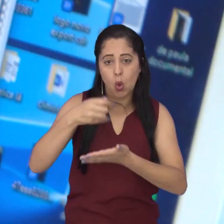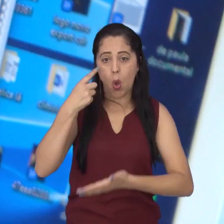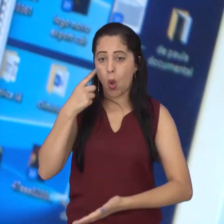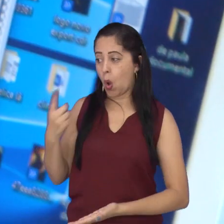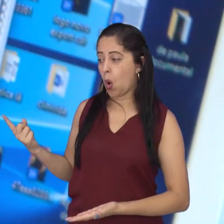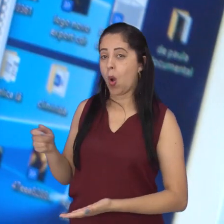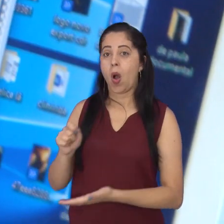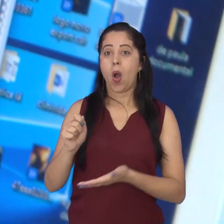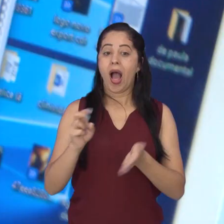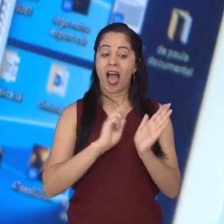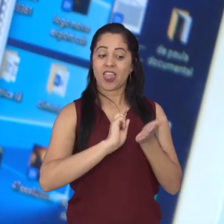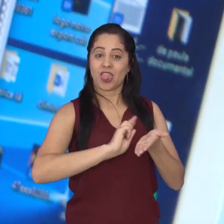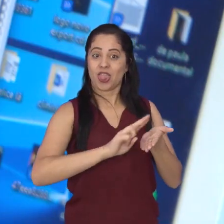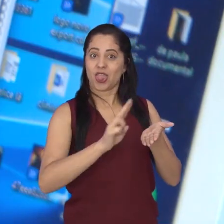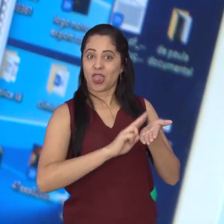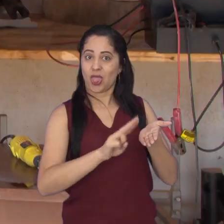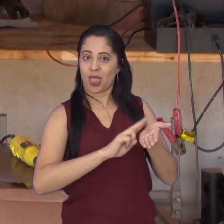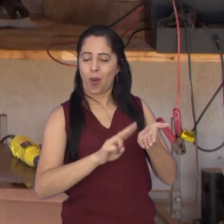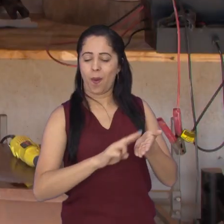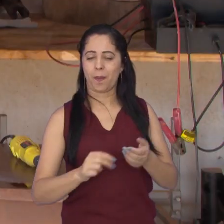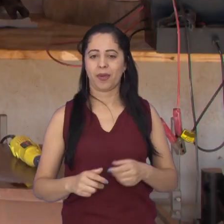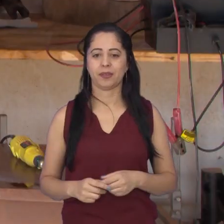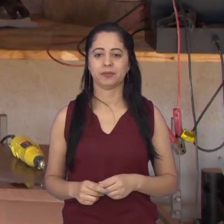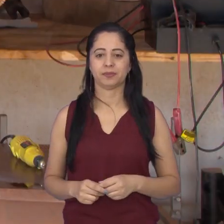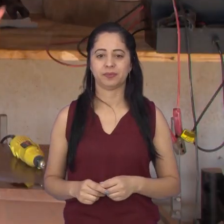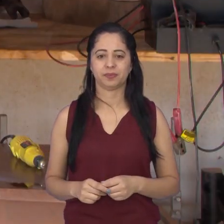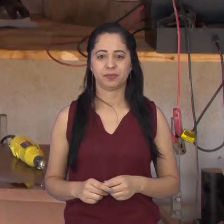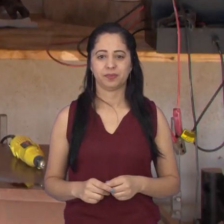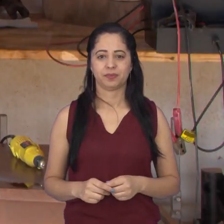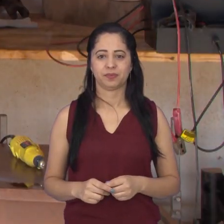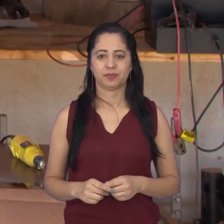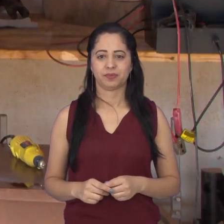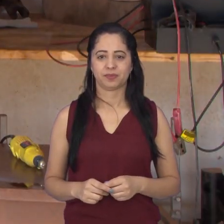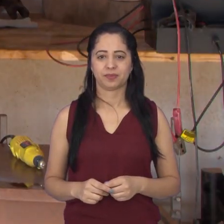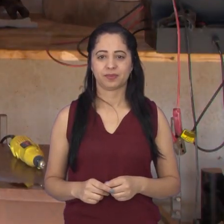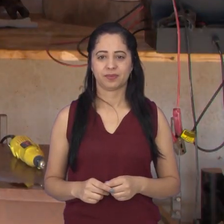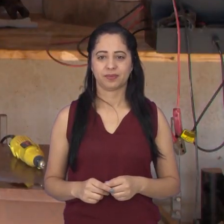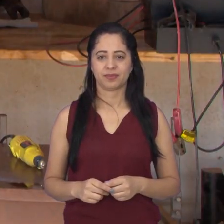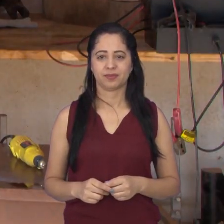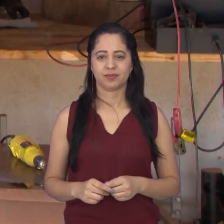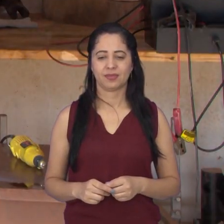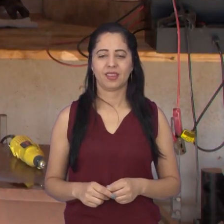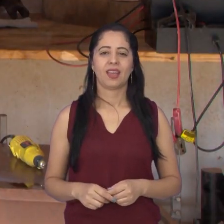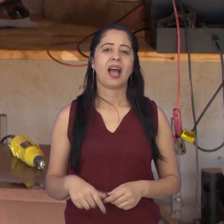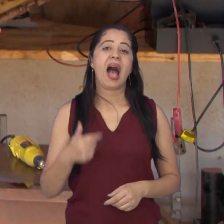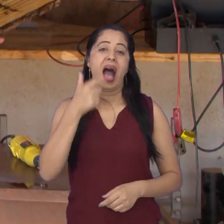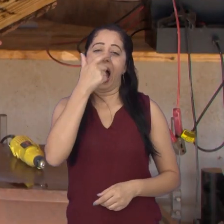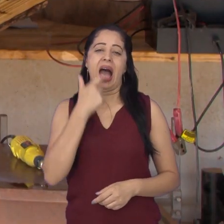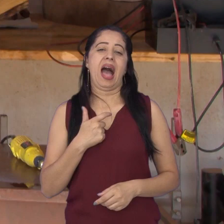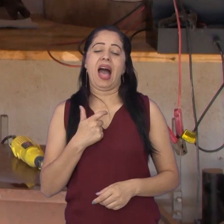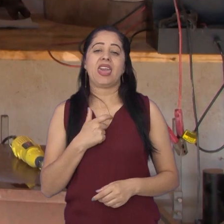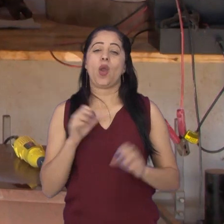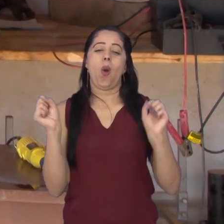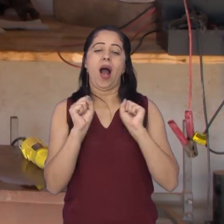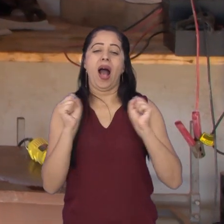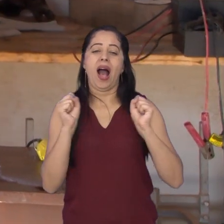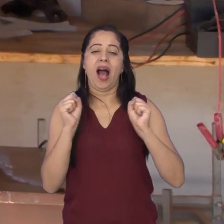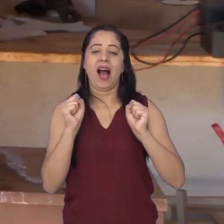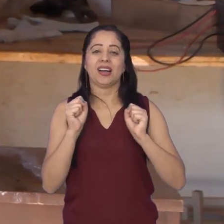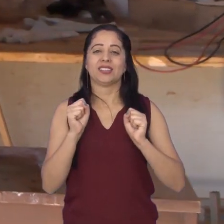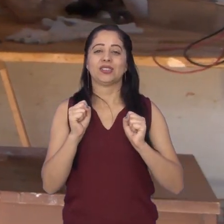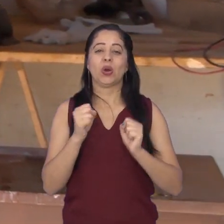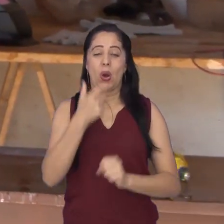a assinatura aqui com o laser. Ah, legal, ótimo. Então vamos lá. Deixa eu levar a peça, porque Pode eu estou levar. me sentindo metade mãe dela, viu?